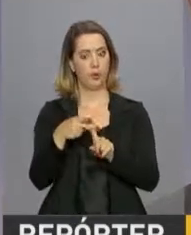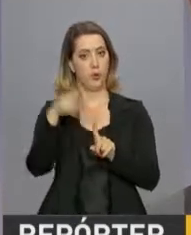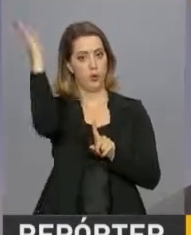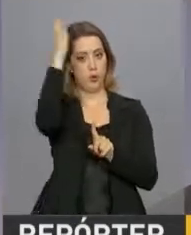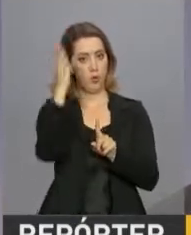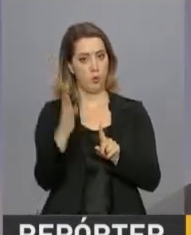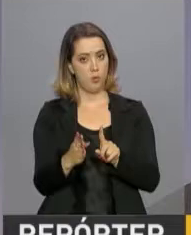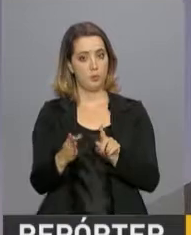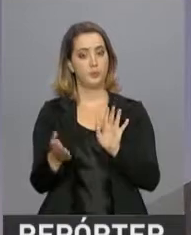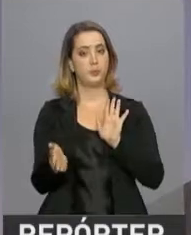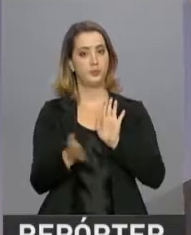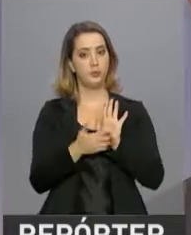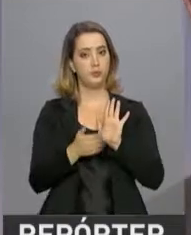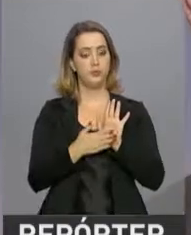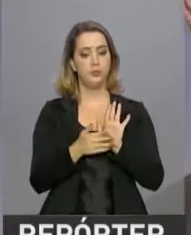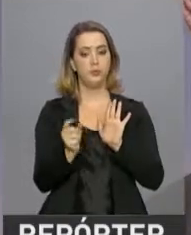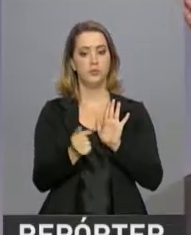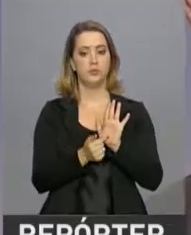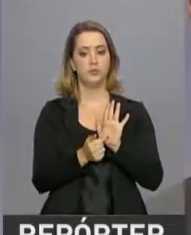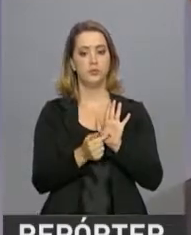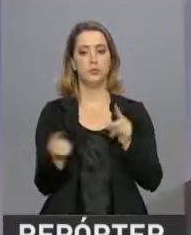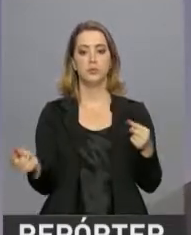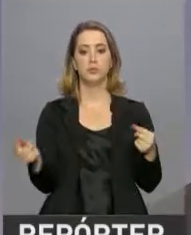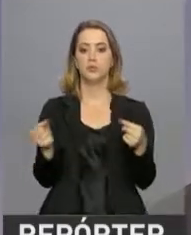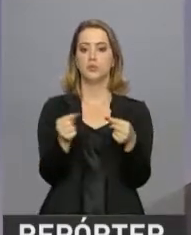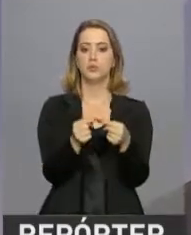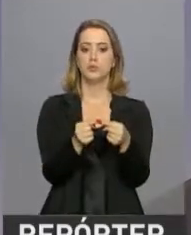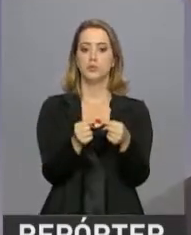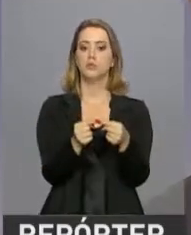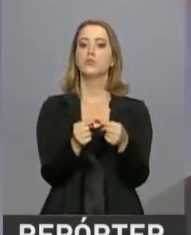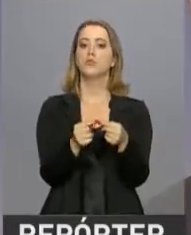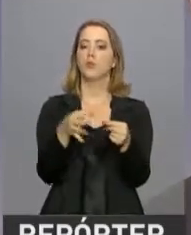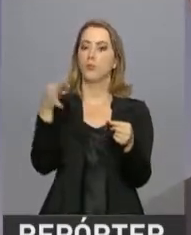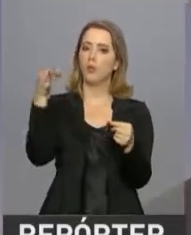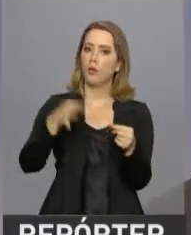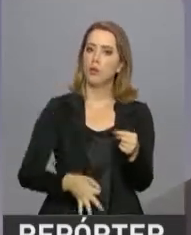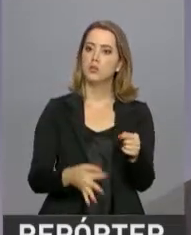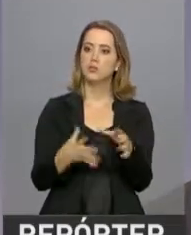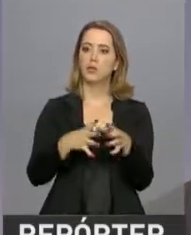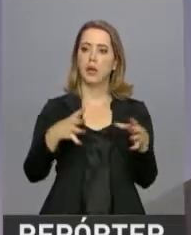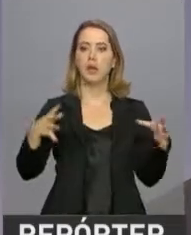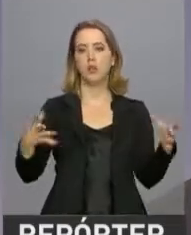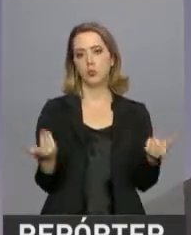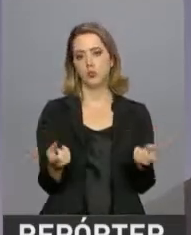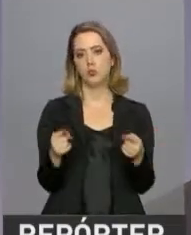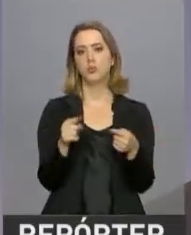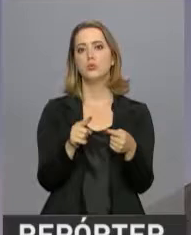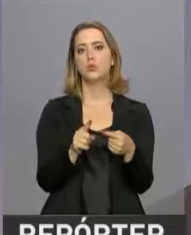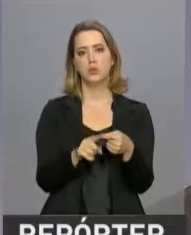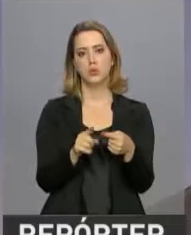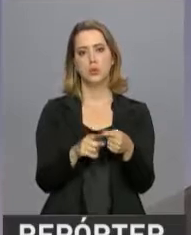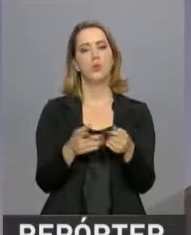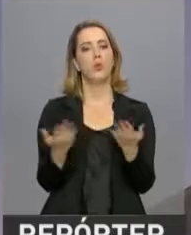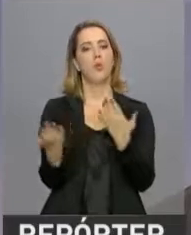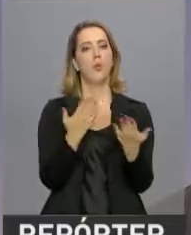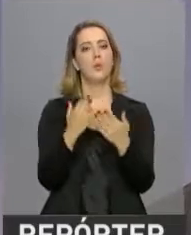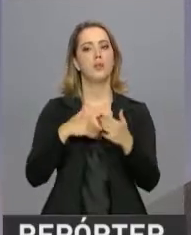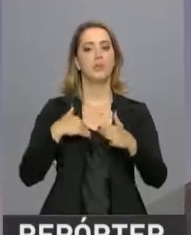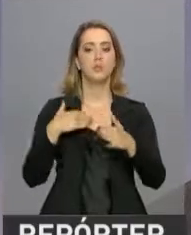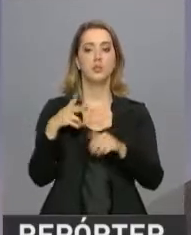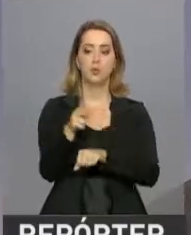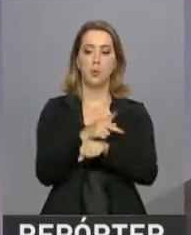o como tu mesmo o excesso de metas extremamente ambiciosa países em desenvolvimento em geral